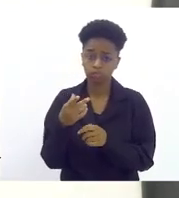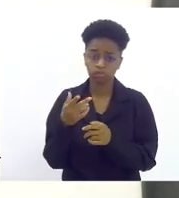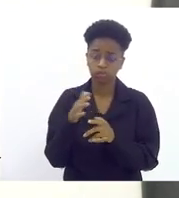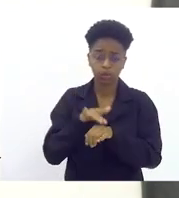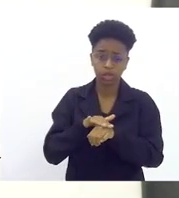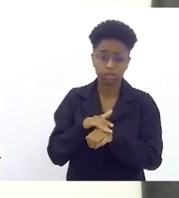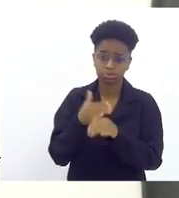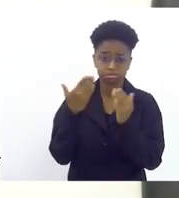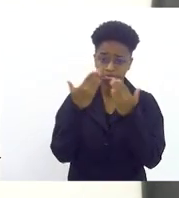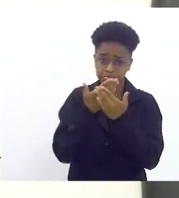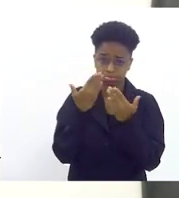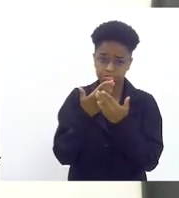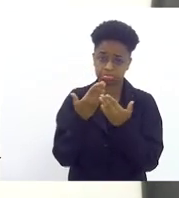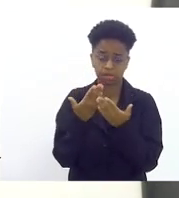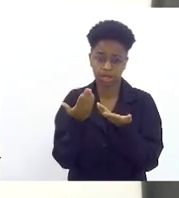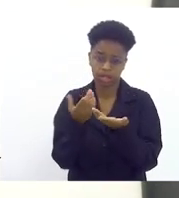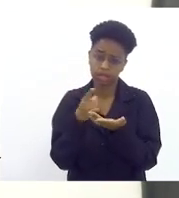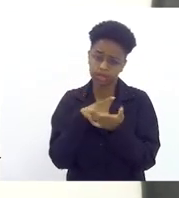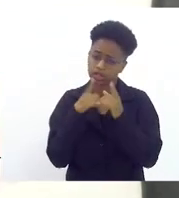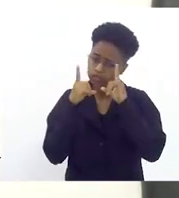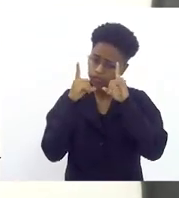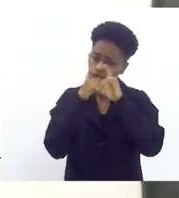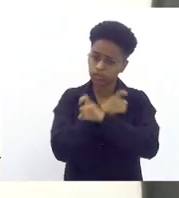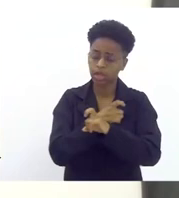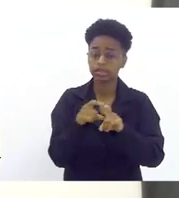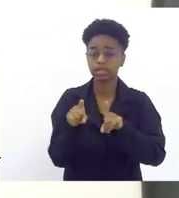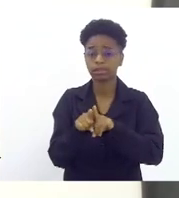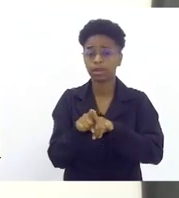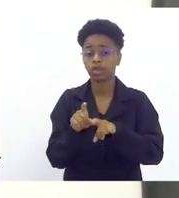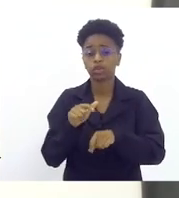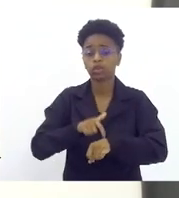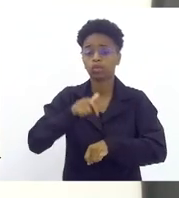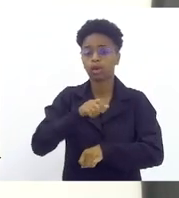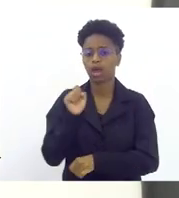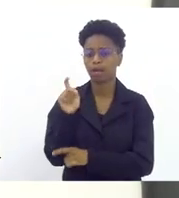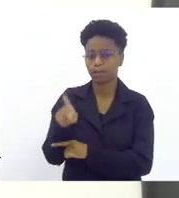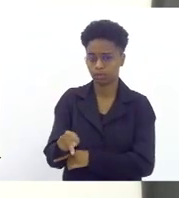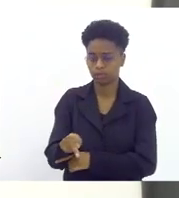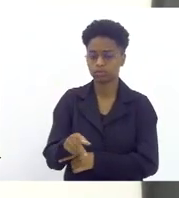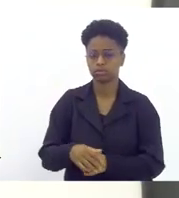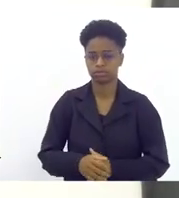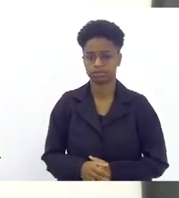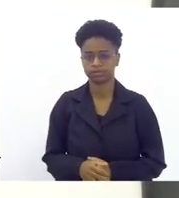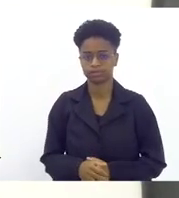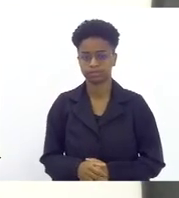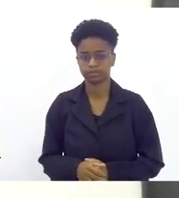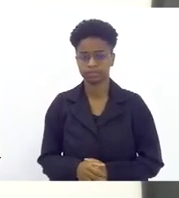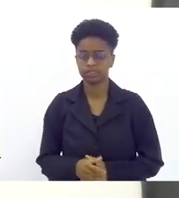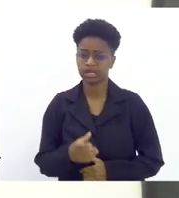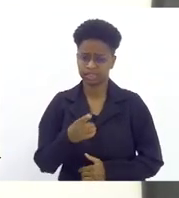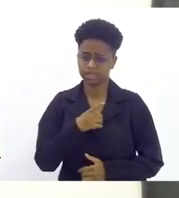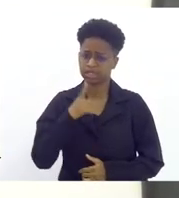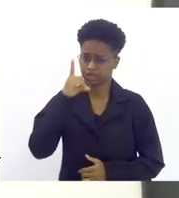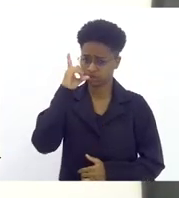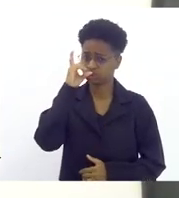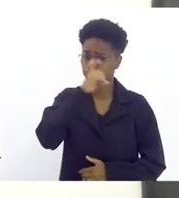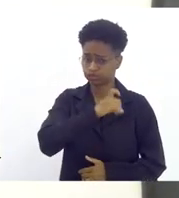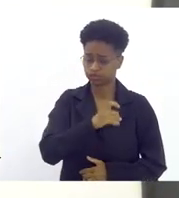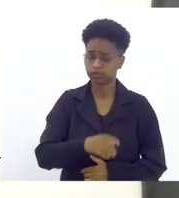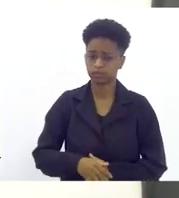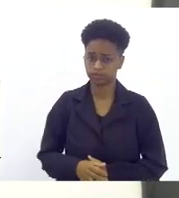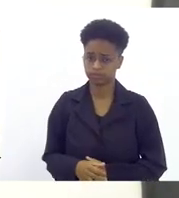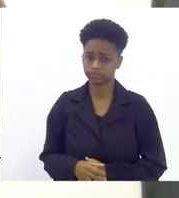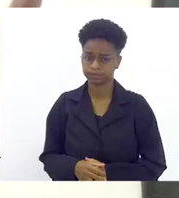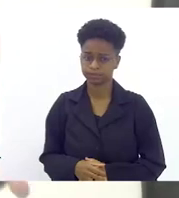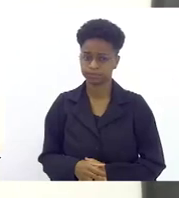invisíveis. A gente tem uma certa dificuldade também na hora de se aposentar. Nós temos grande dificuldade,